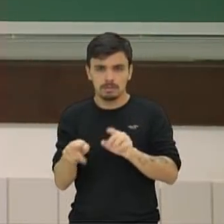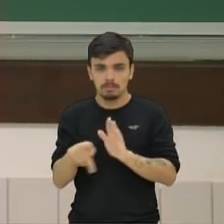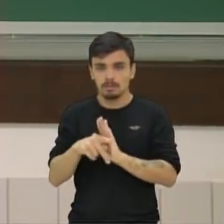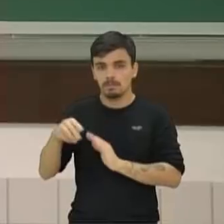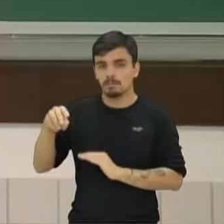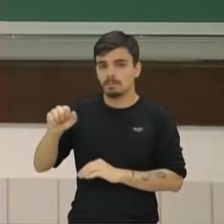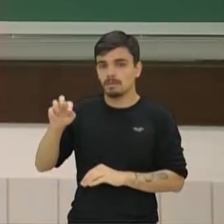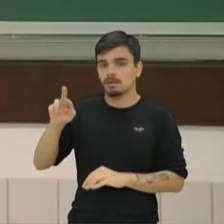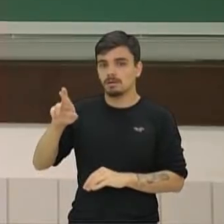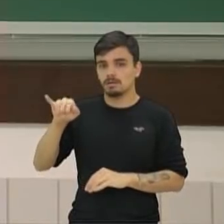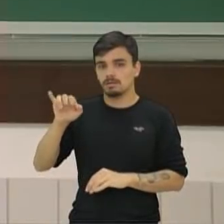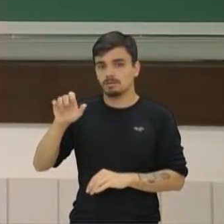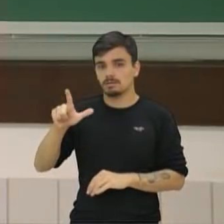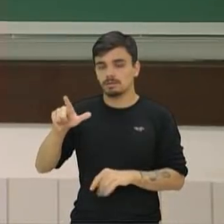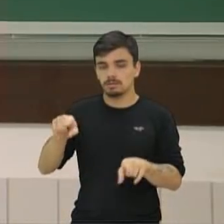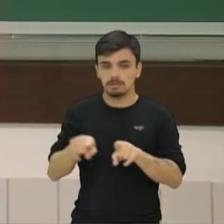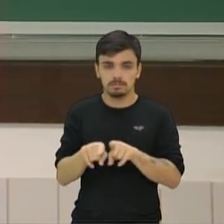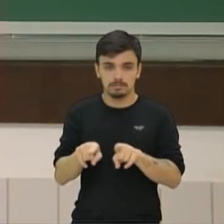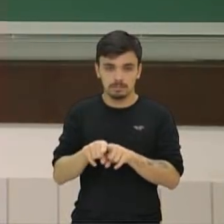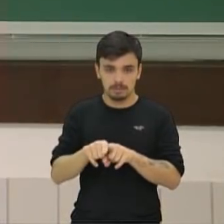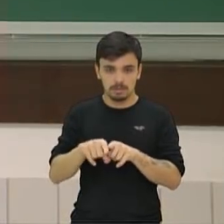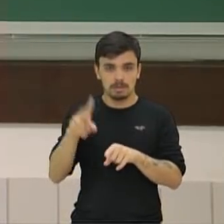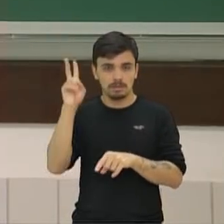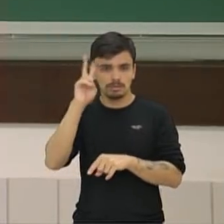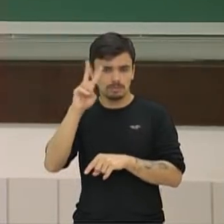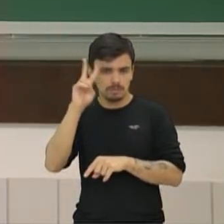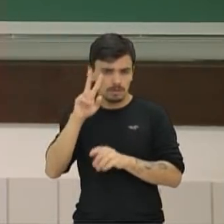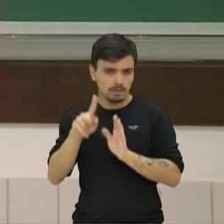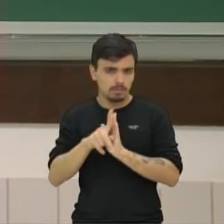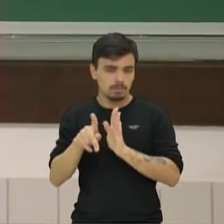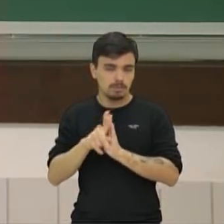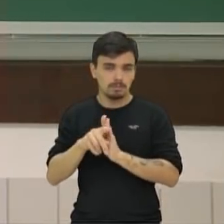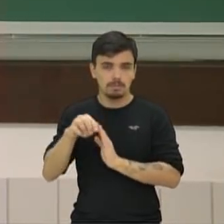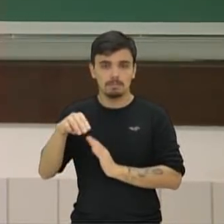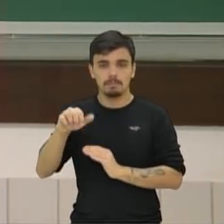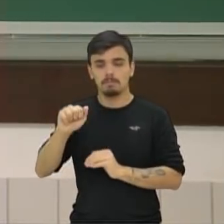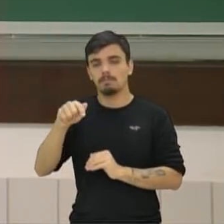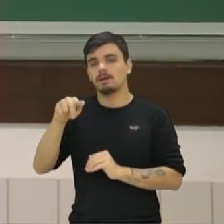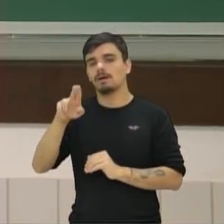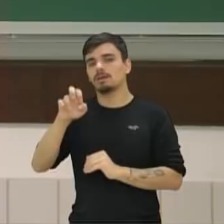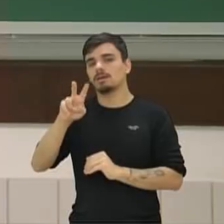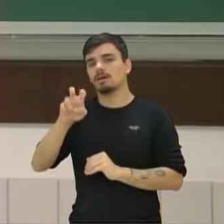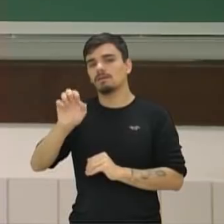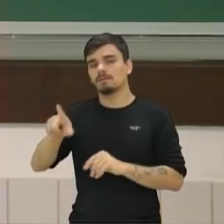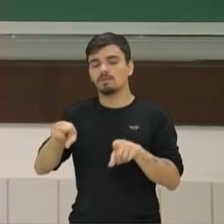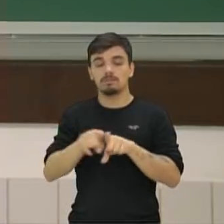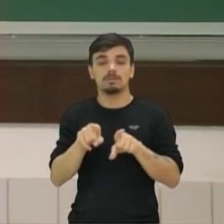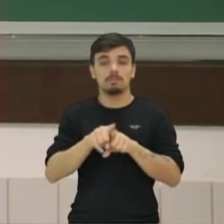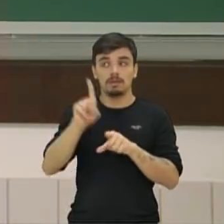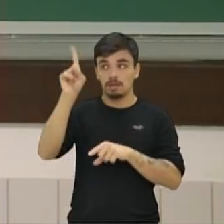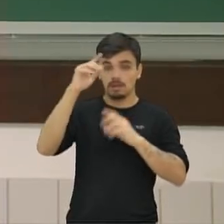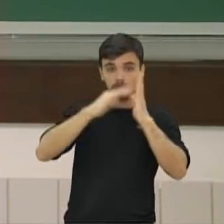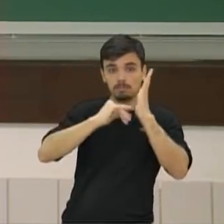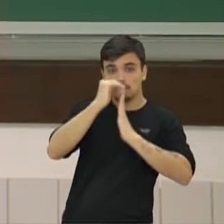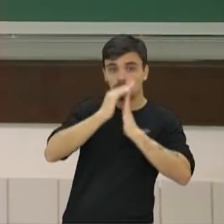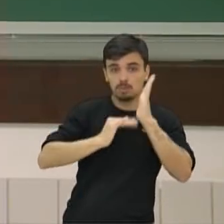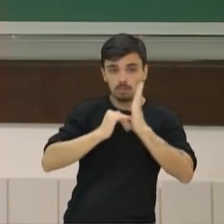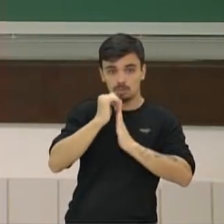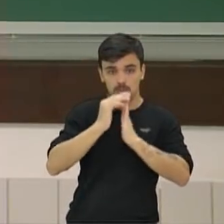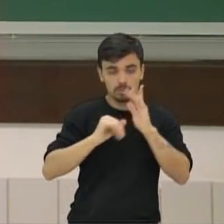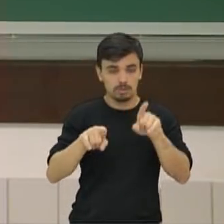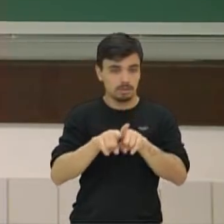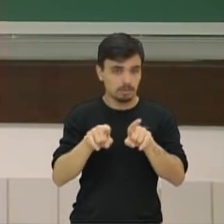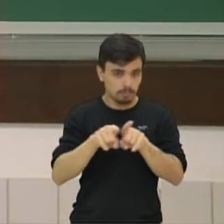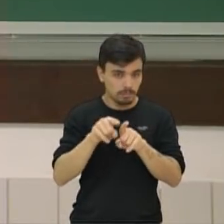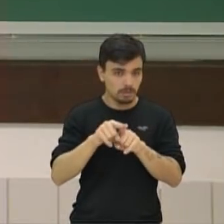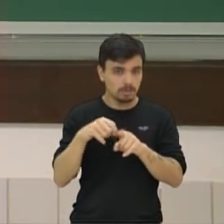já estudamos, Maquiavel, com as suas histórias e seus pensamentos, Leonardo da Vinci com suas invenções, porque ele não era só pintor e